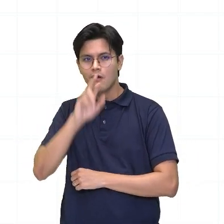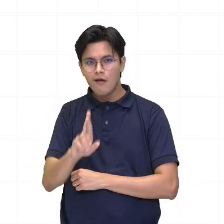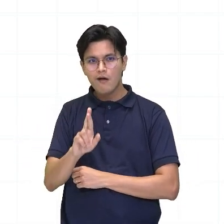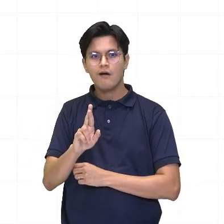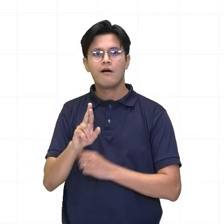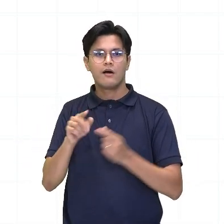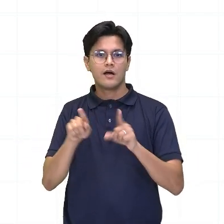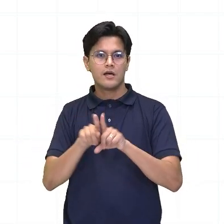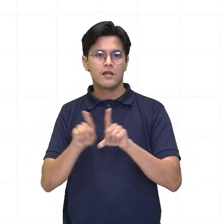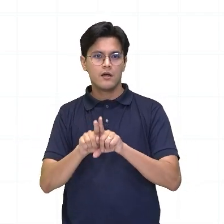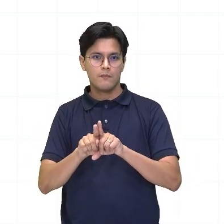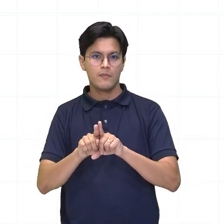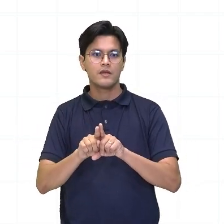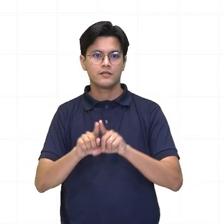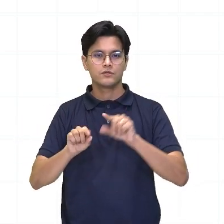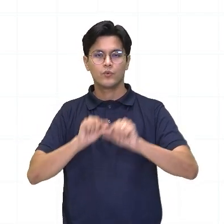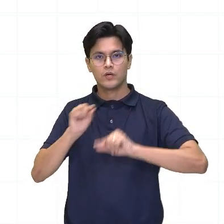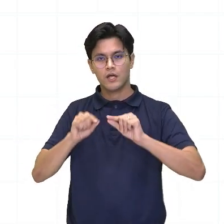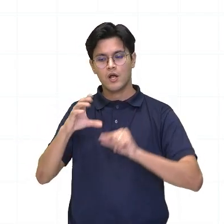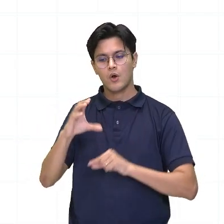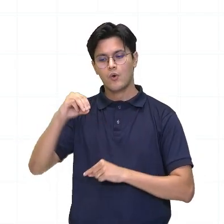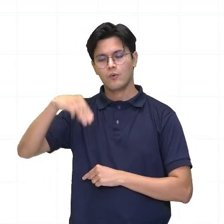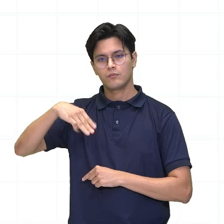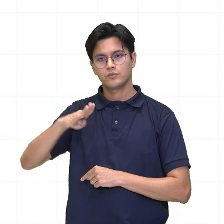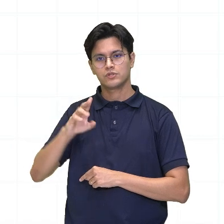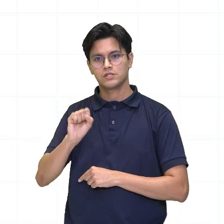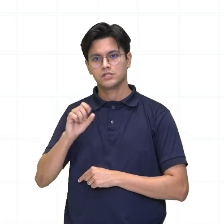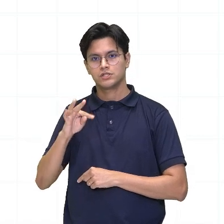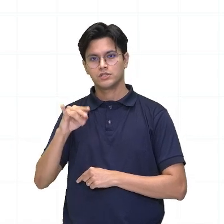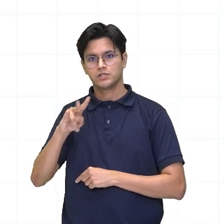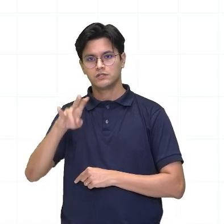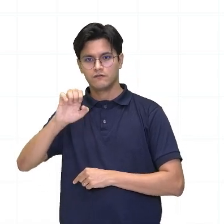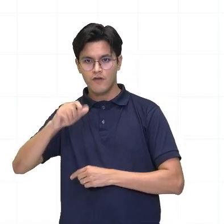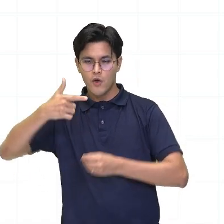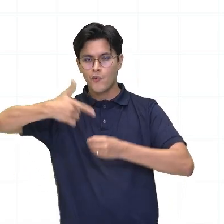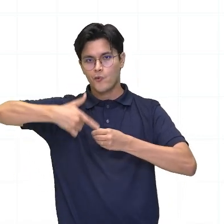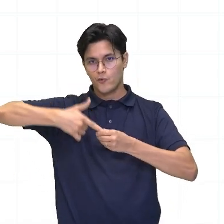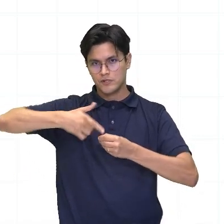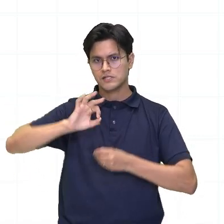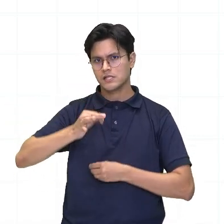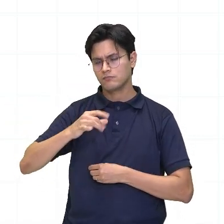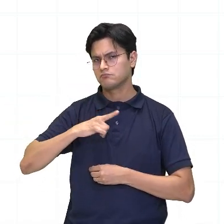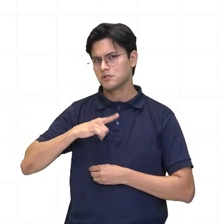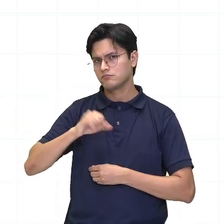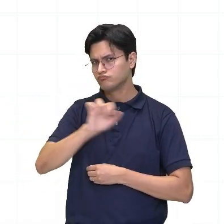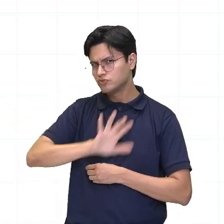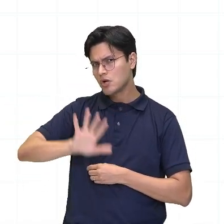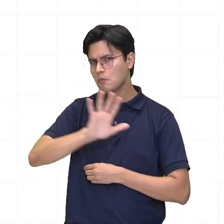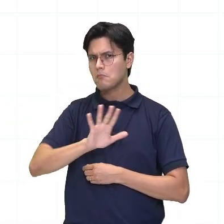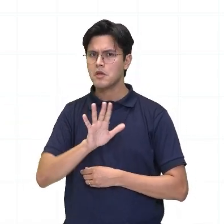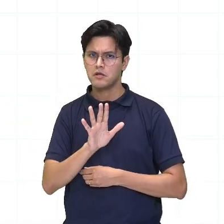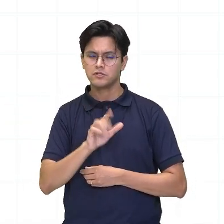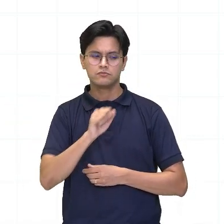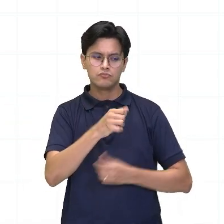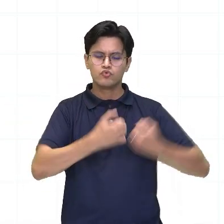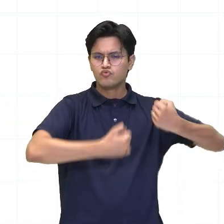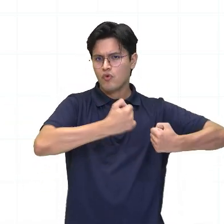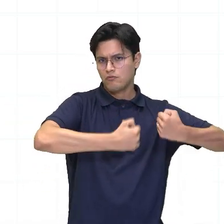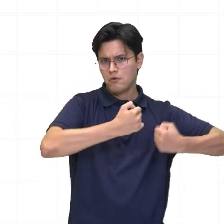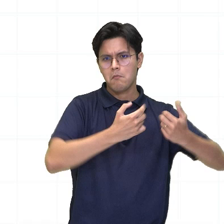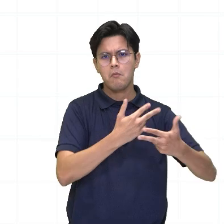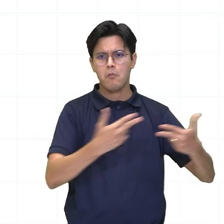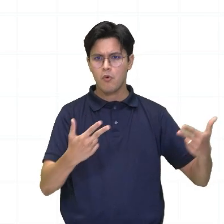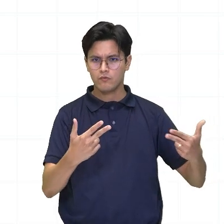utilizado nesses veículos, né? Nos automóveis, que é muito comum a gente ver, né? E aí, como é que acontece?